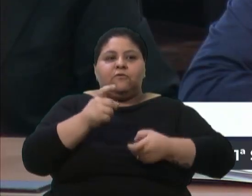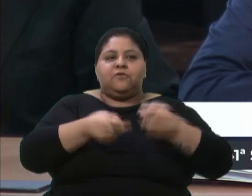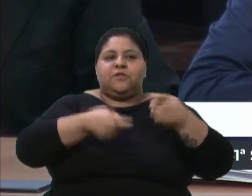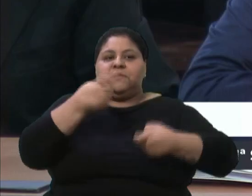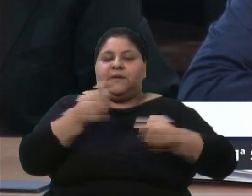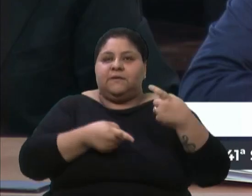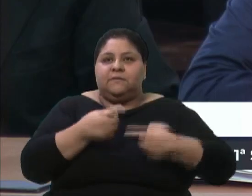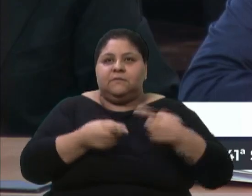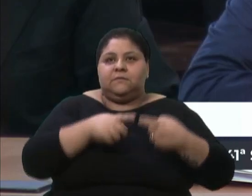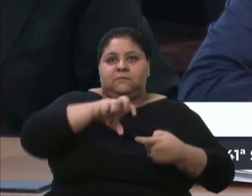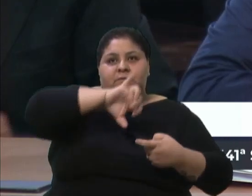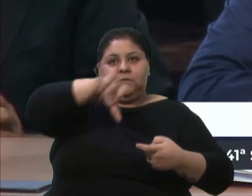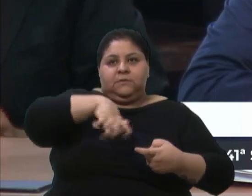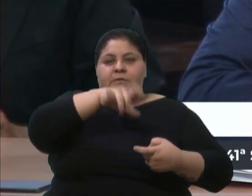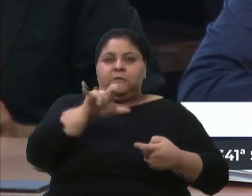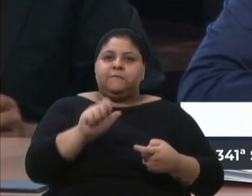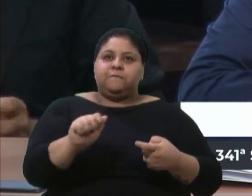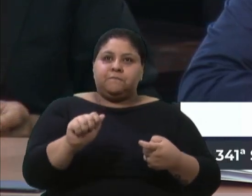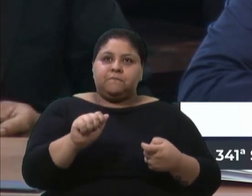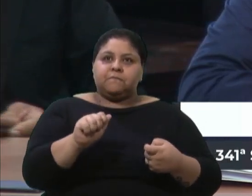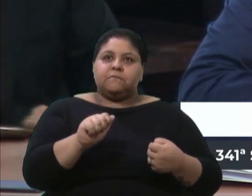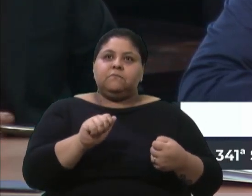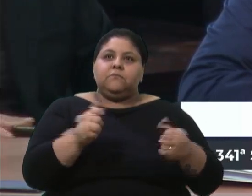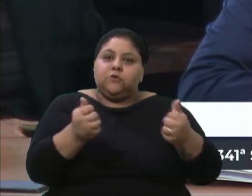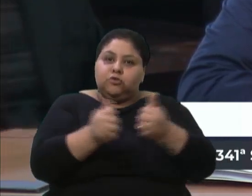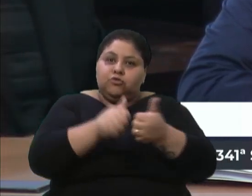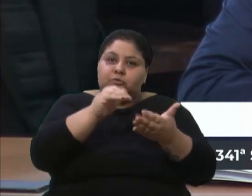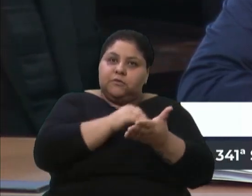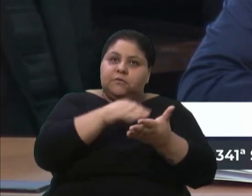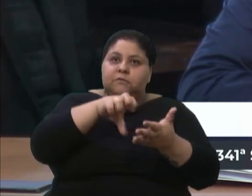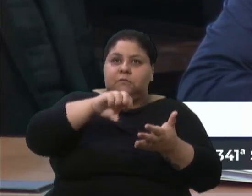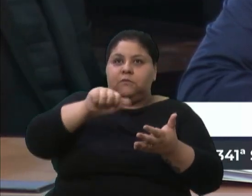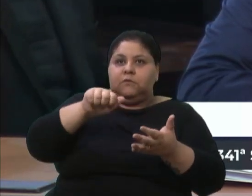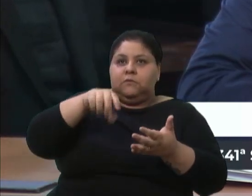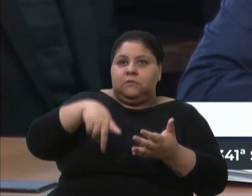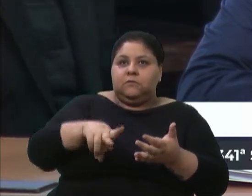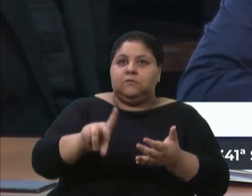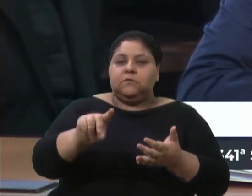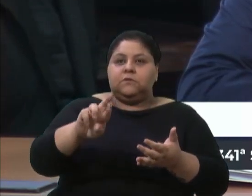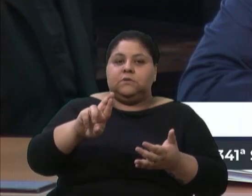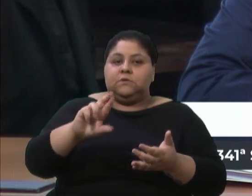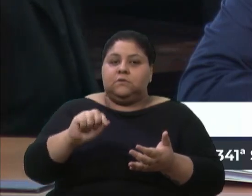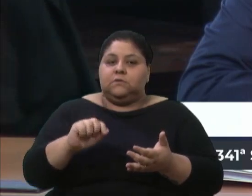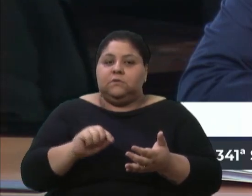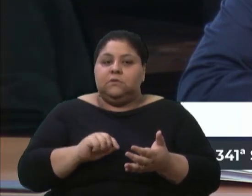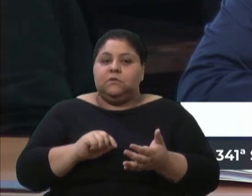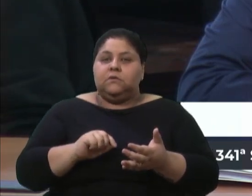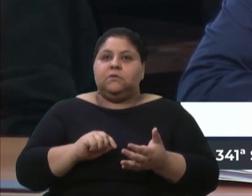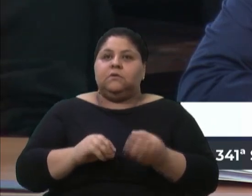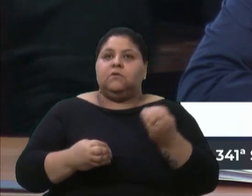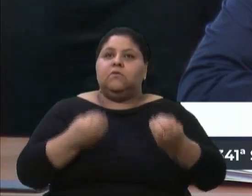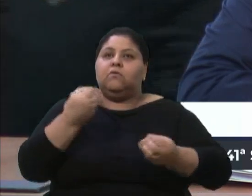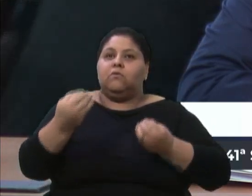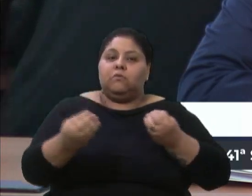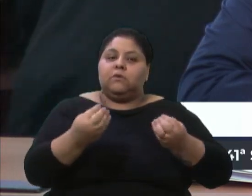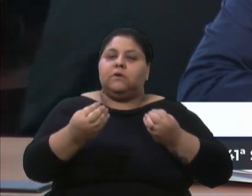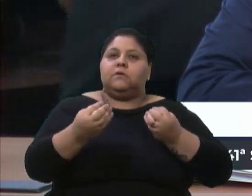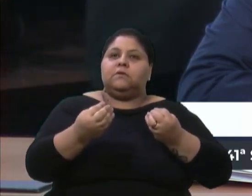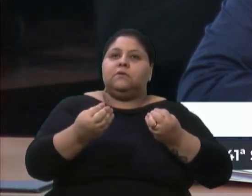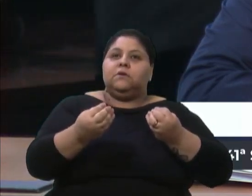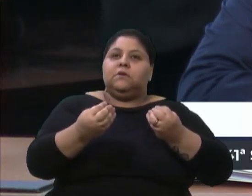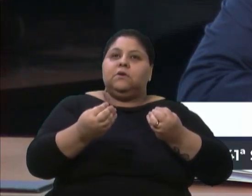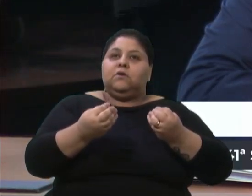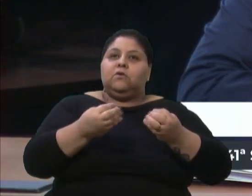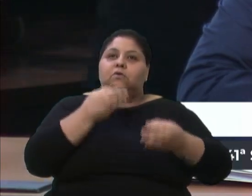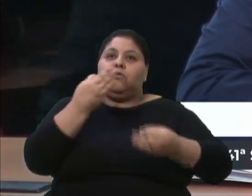de Educação, através da secretária Sandra, que recursos estavam sendo desperdiçados. E o que ficou acordado é que era a otimização